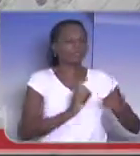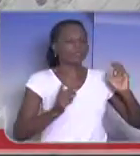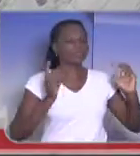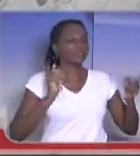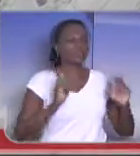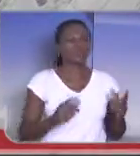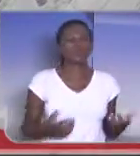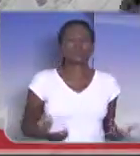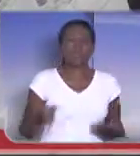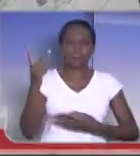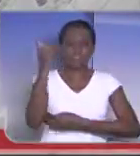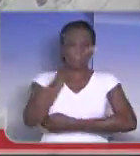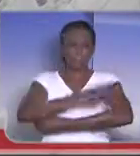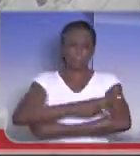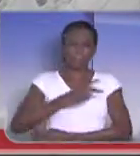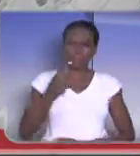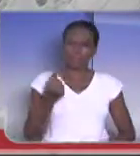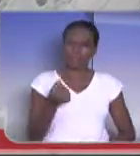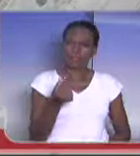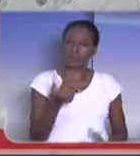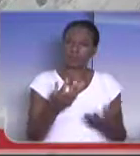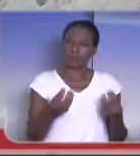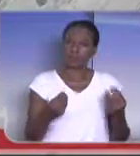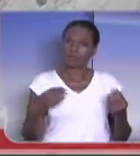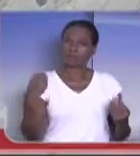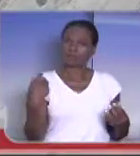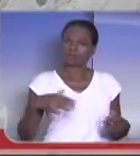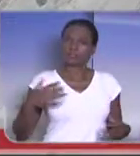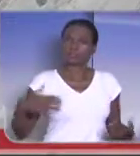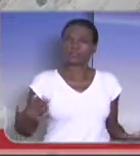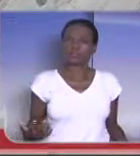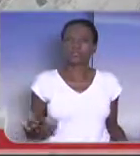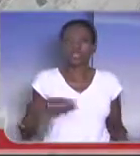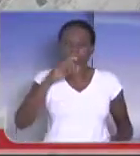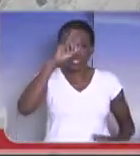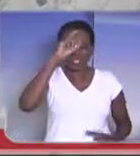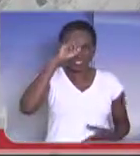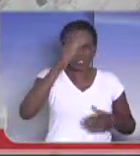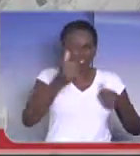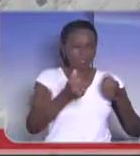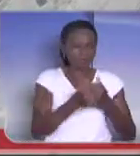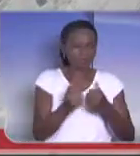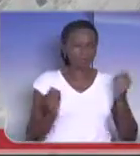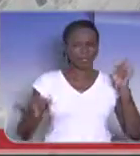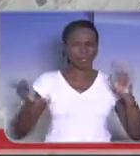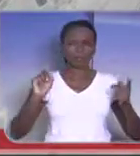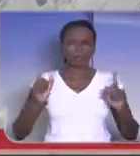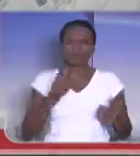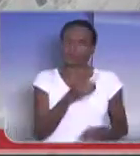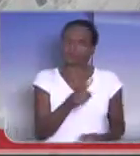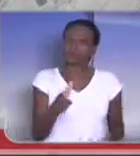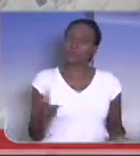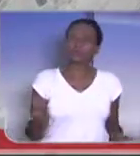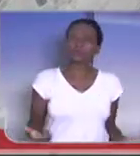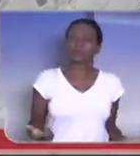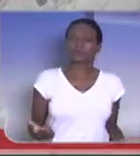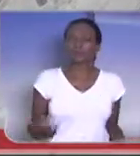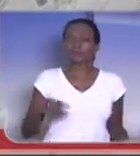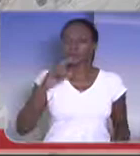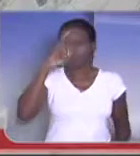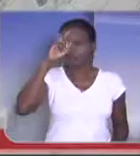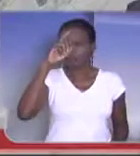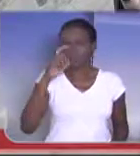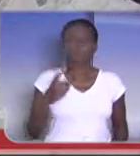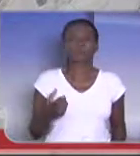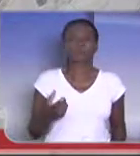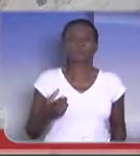um absurdo. Não existe um hospital em beira de rodovia. Esses hospitais não existem. Se há um acidente na rodovia, o